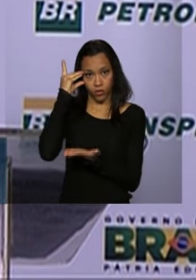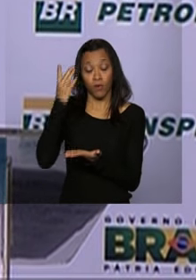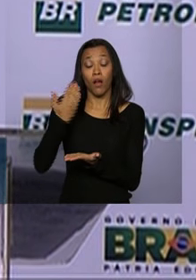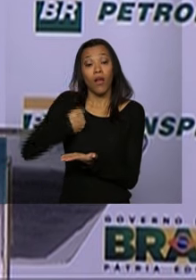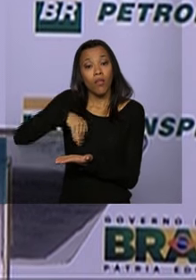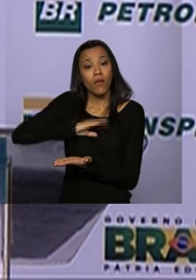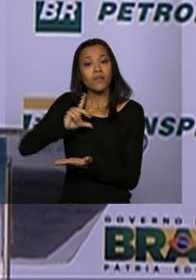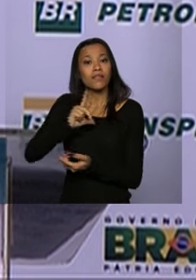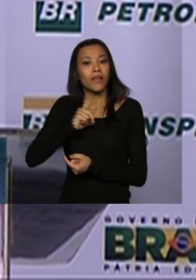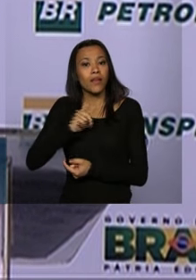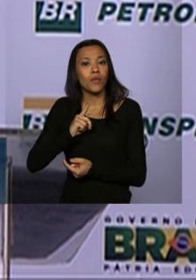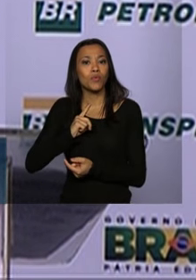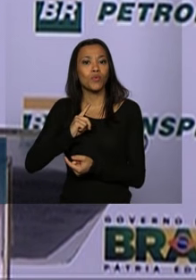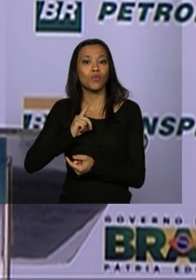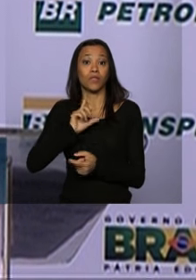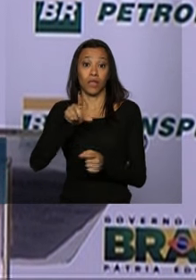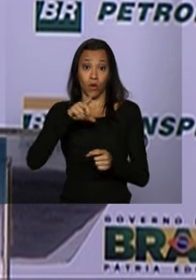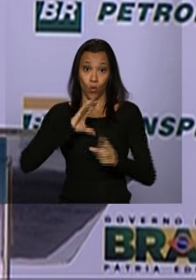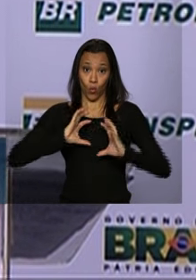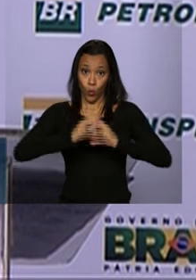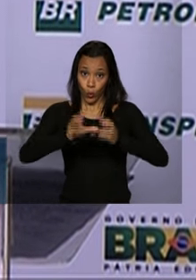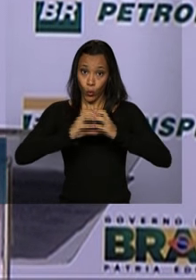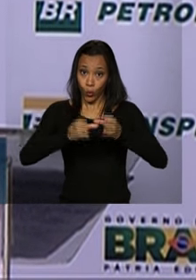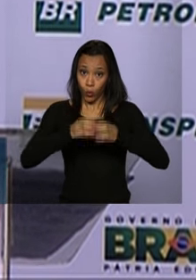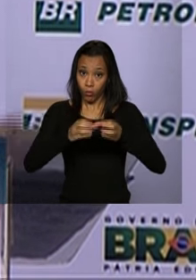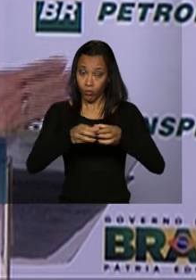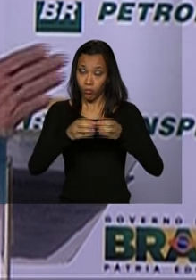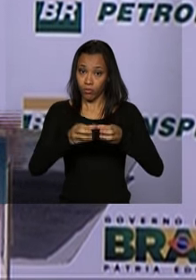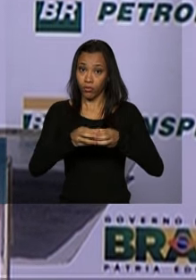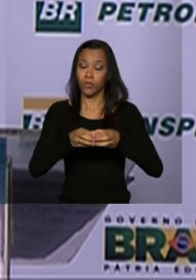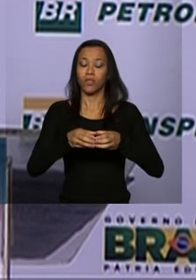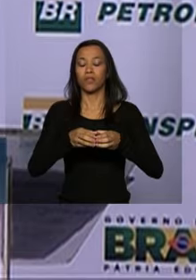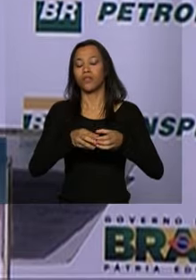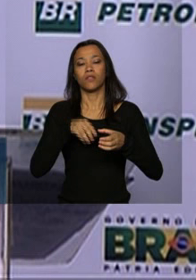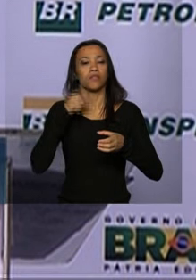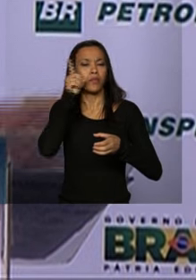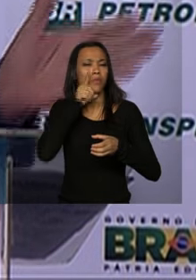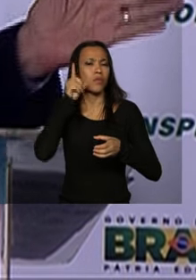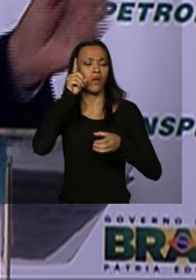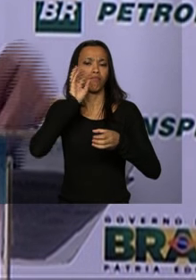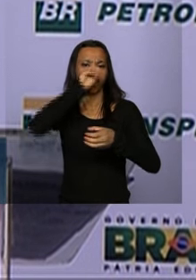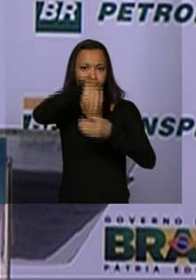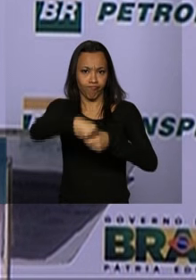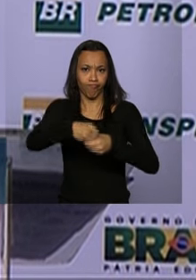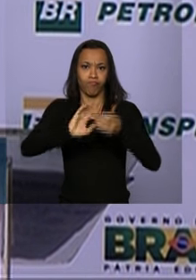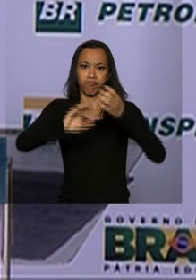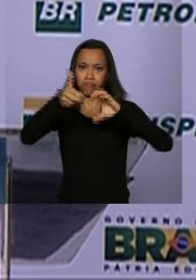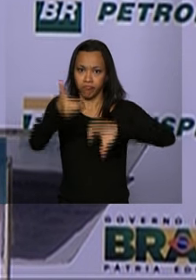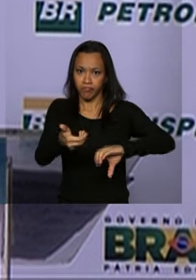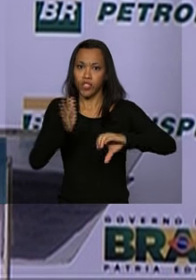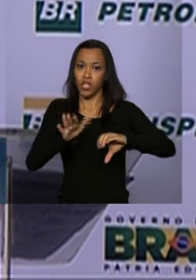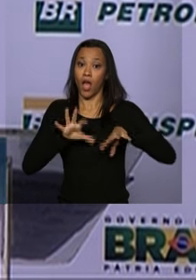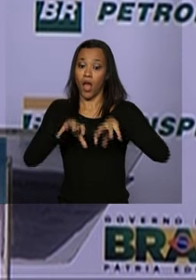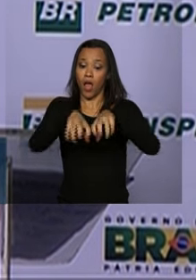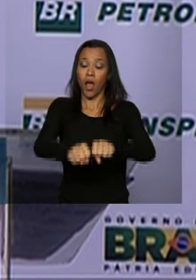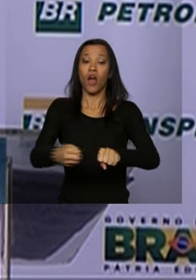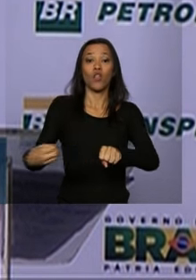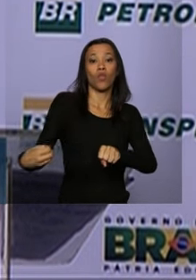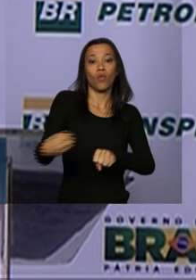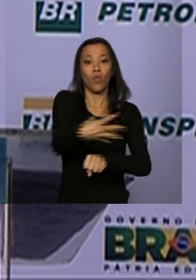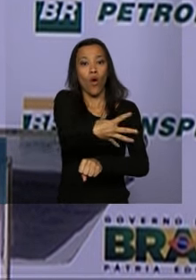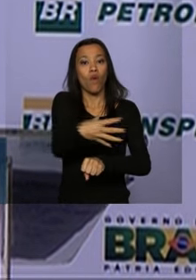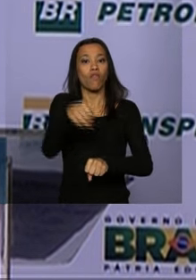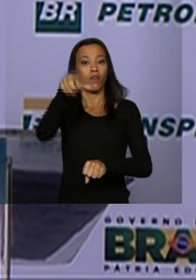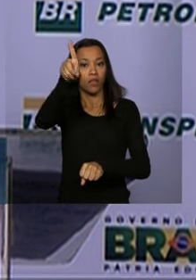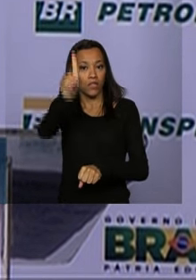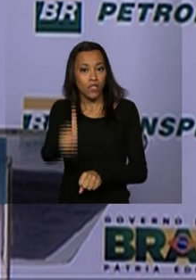frente parlamentar da indústria marítima, o qual nós nominamos. Foi tomado posse da nova diretoria, da nova gestão